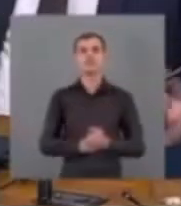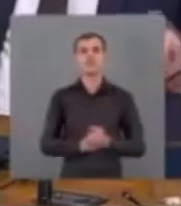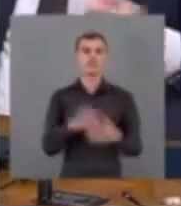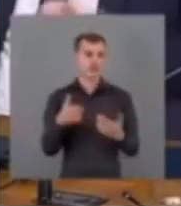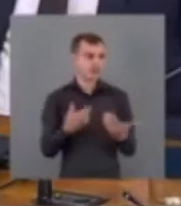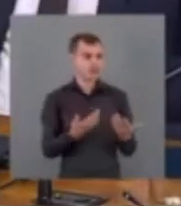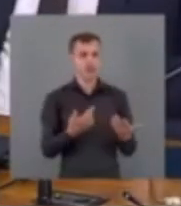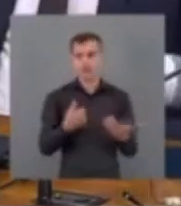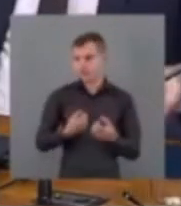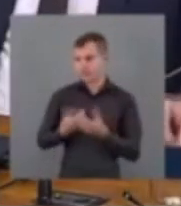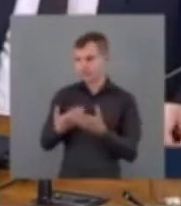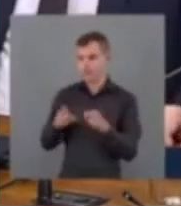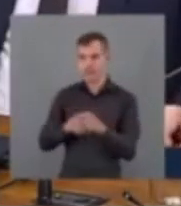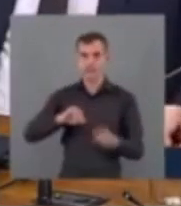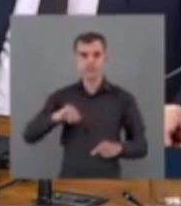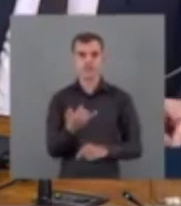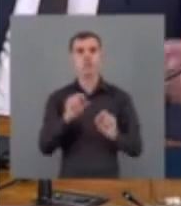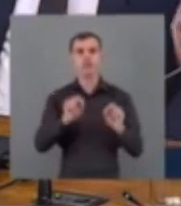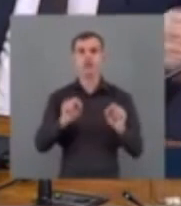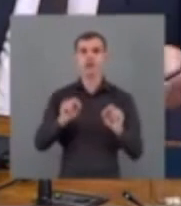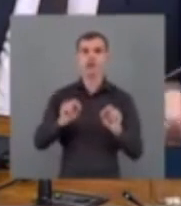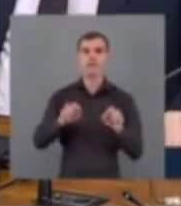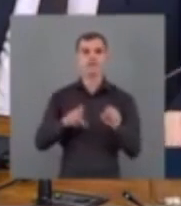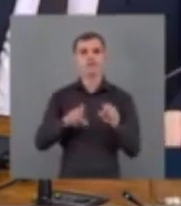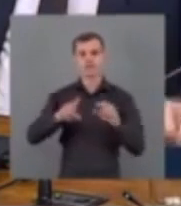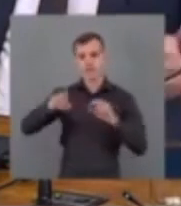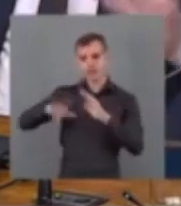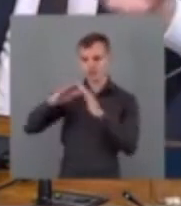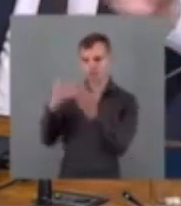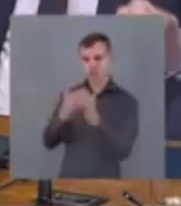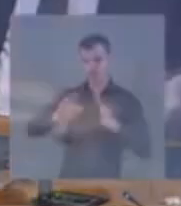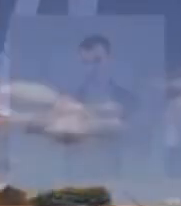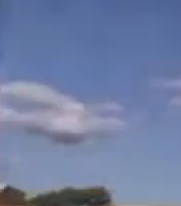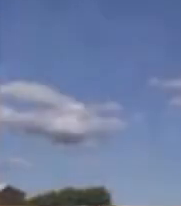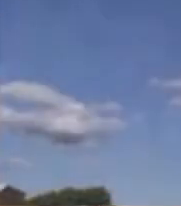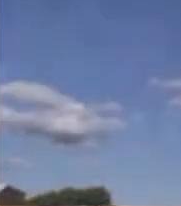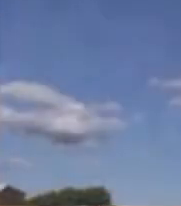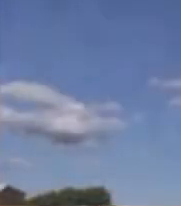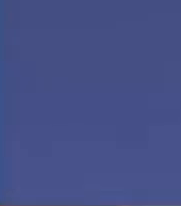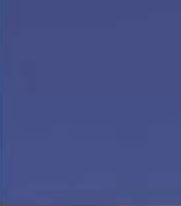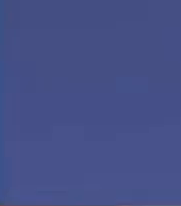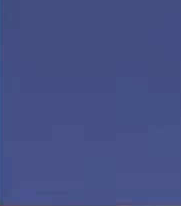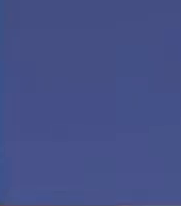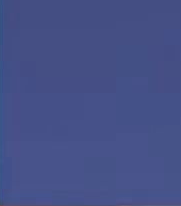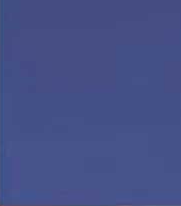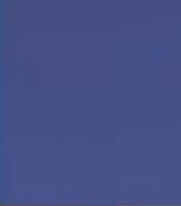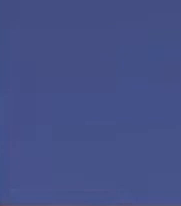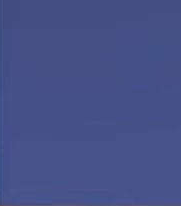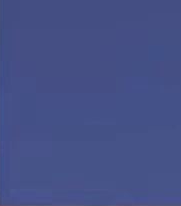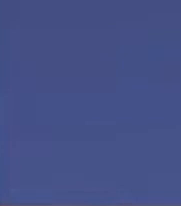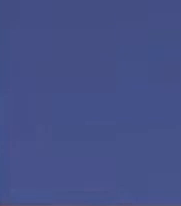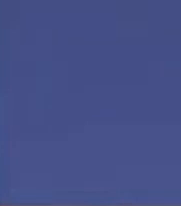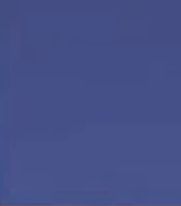para derrubar o veto, você vai ter que levar isso para o Supremo. O Supremo vai ter que decidir se essa lei aprovada aqui é